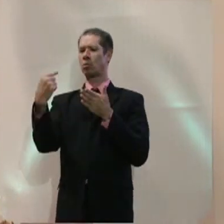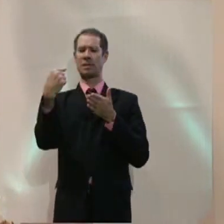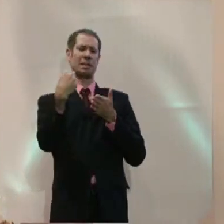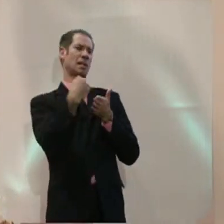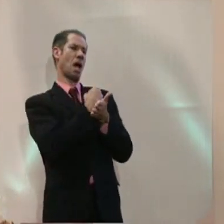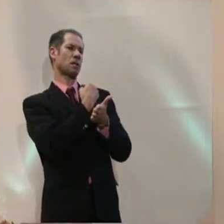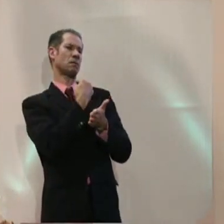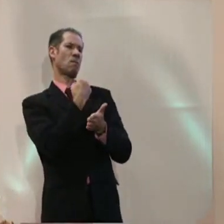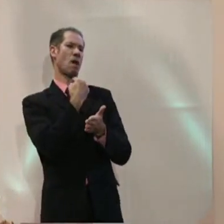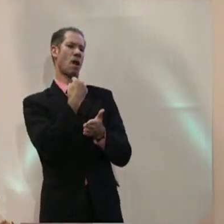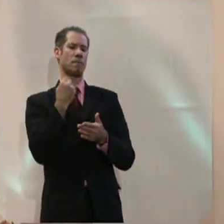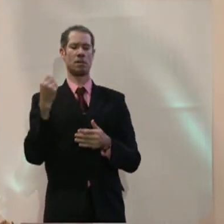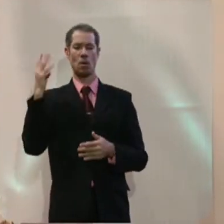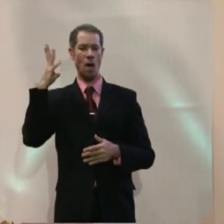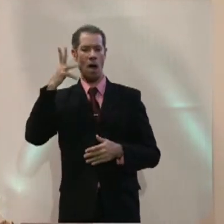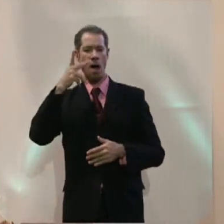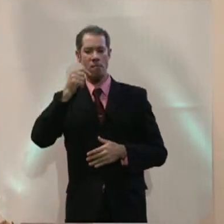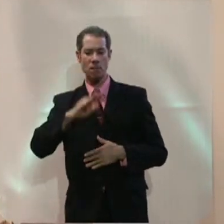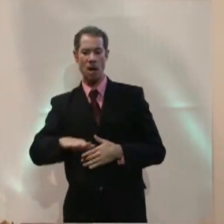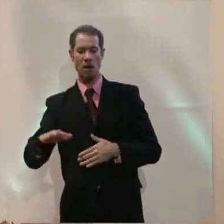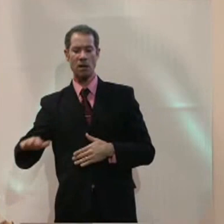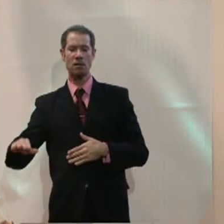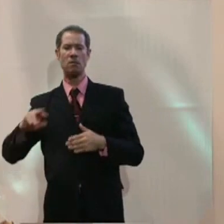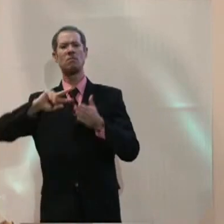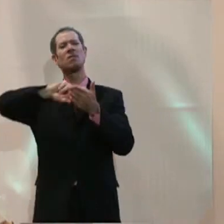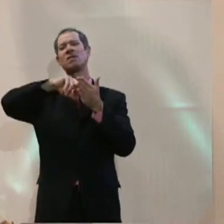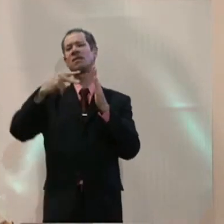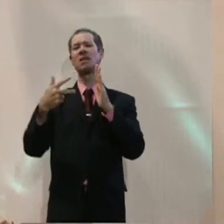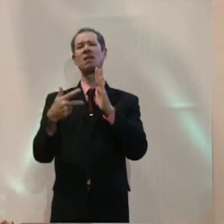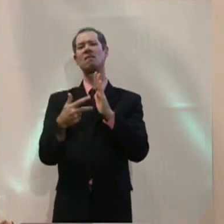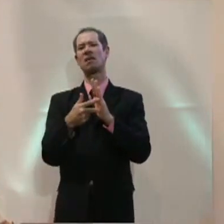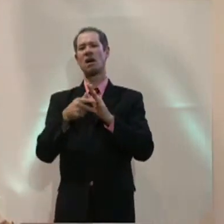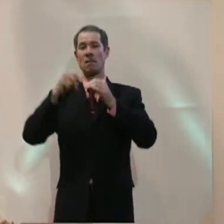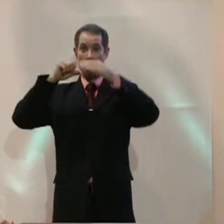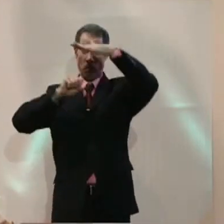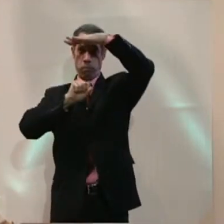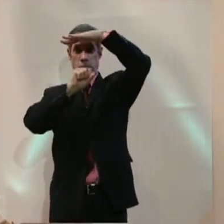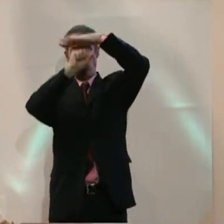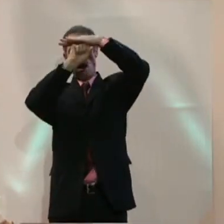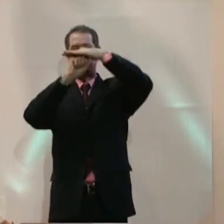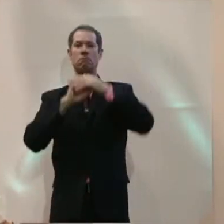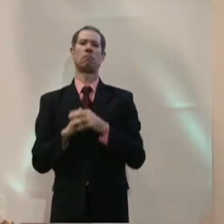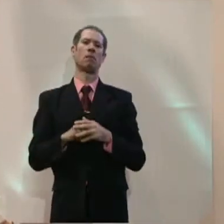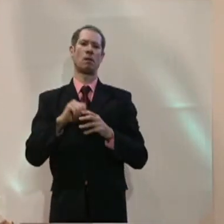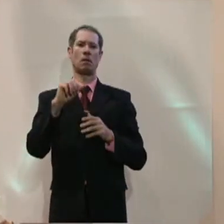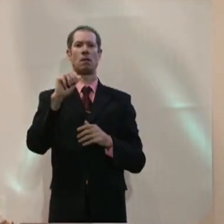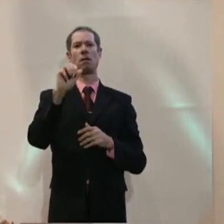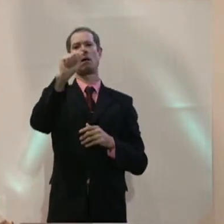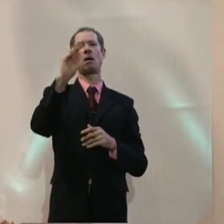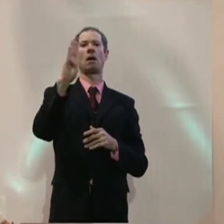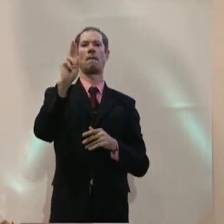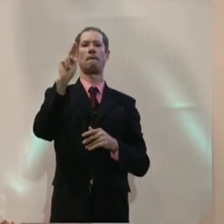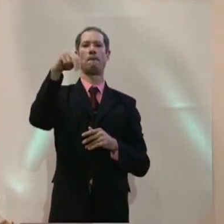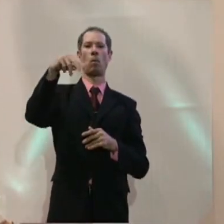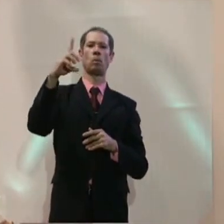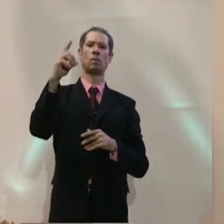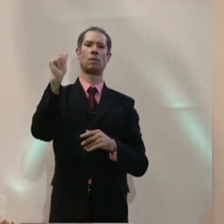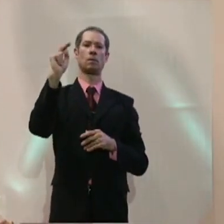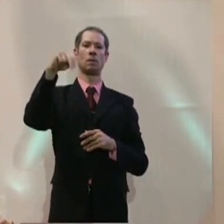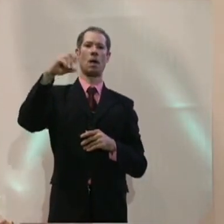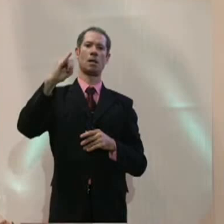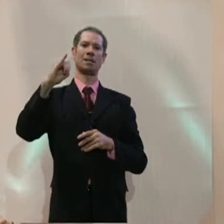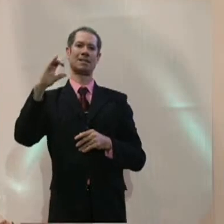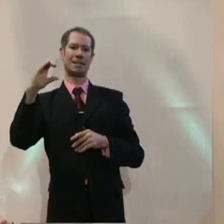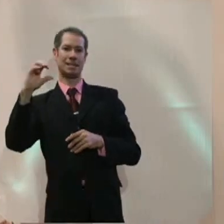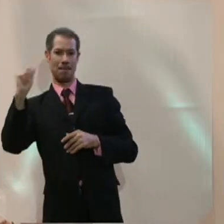mim, quando criança, o que significava abundância, e eu diria para você, nos